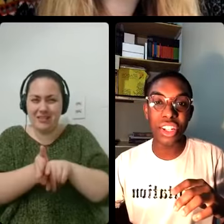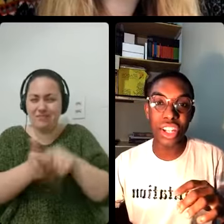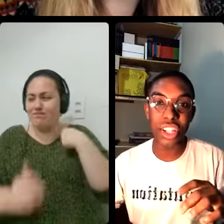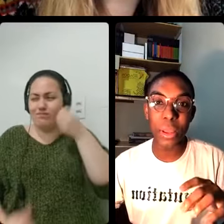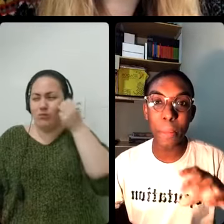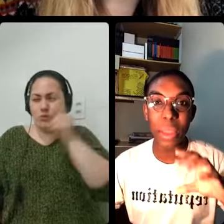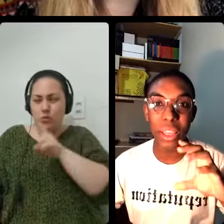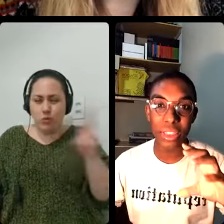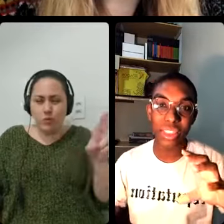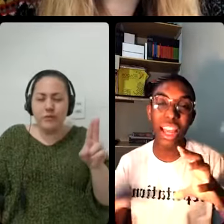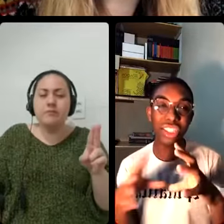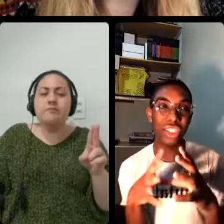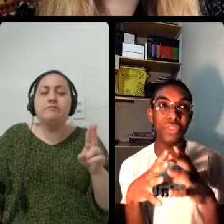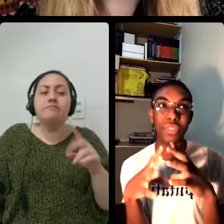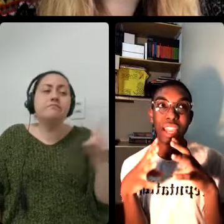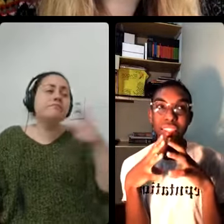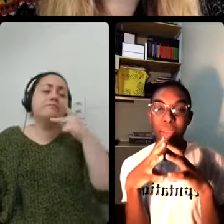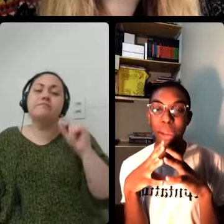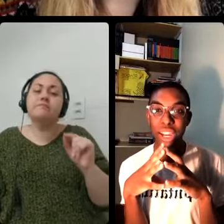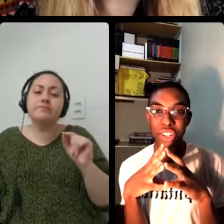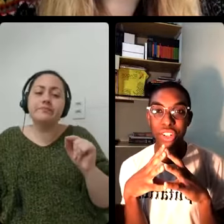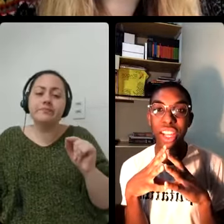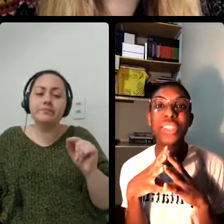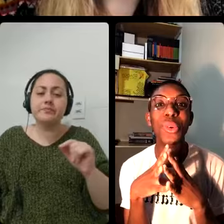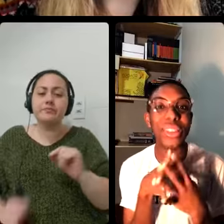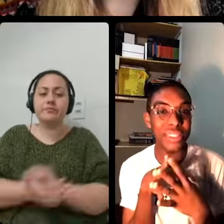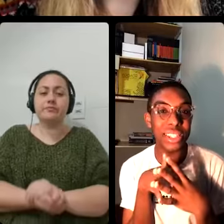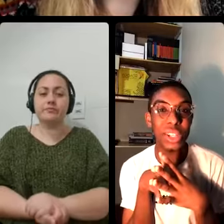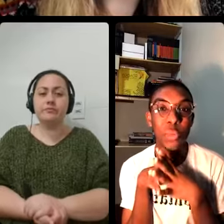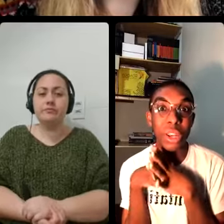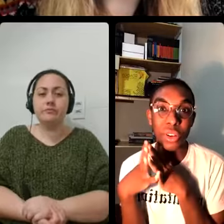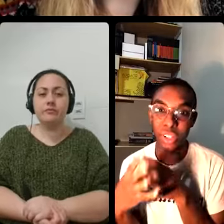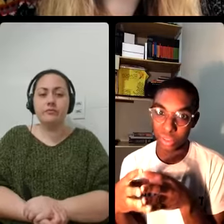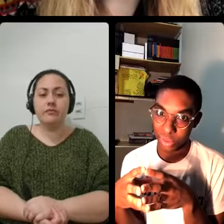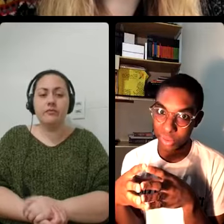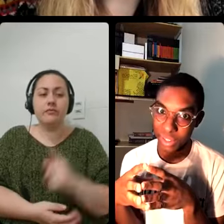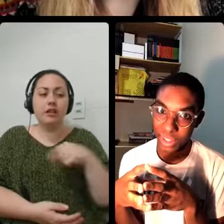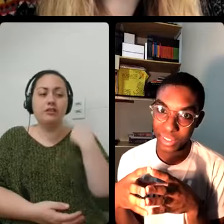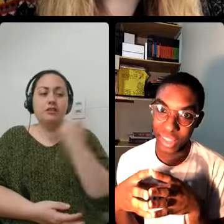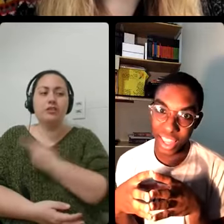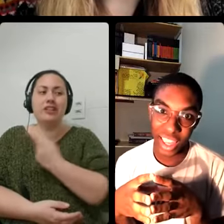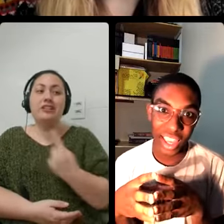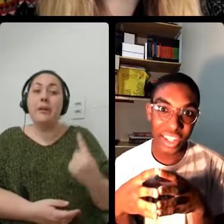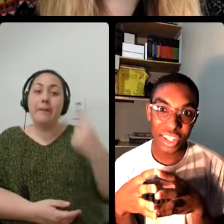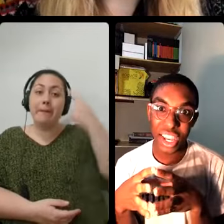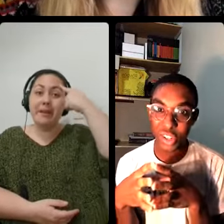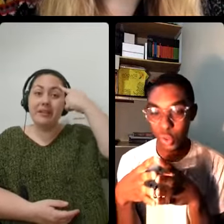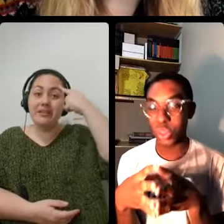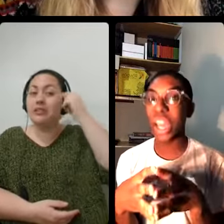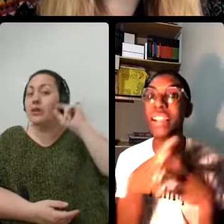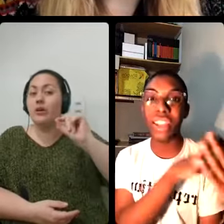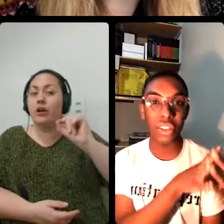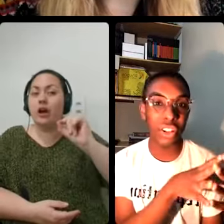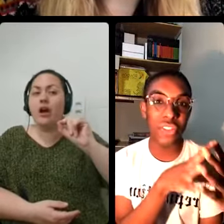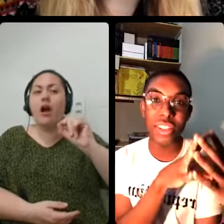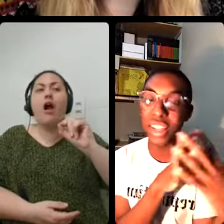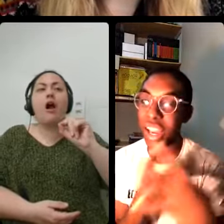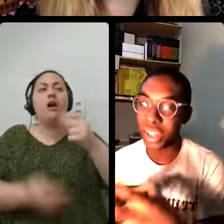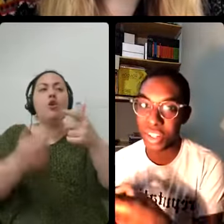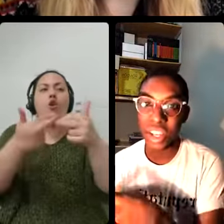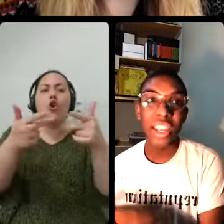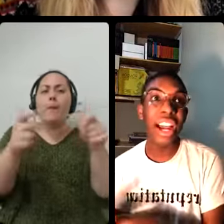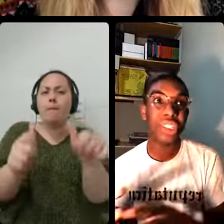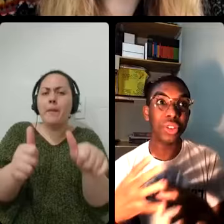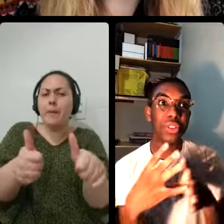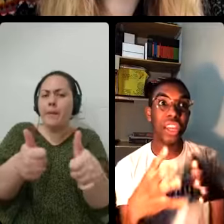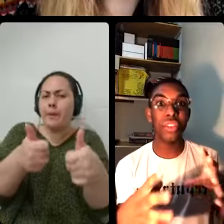que a gente tem essa imagem de que as coisas estão melhorando, né? De que a gente está entrando na